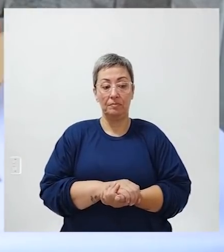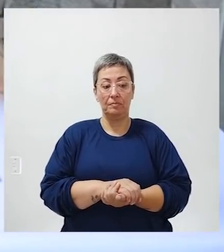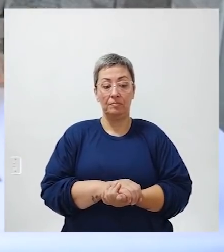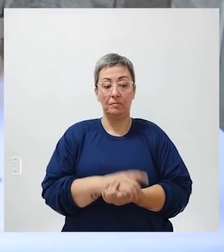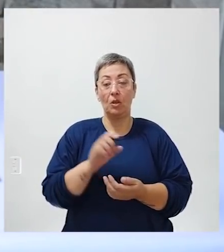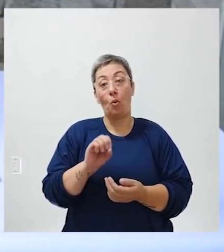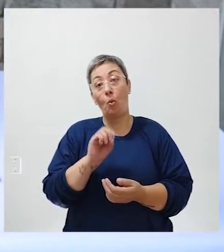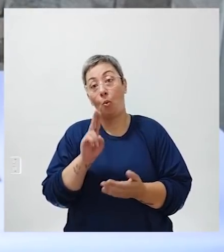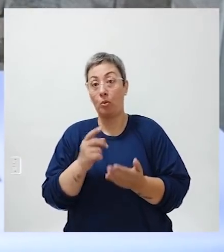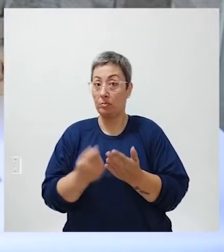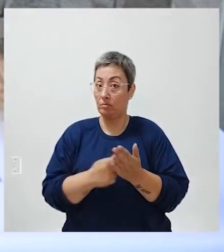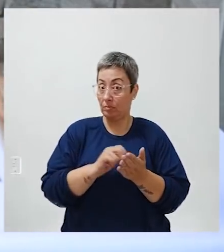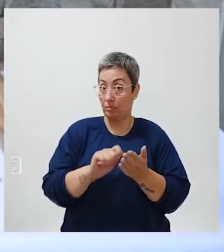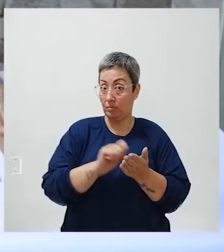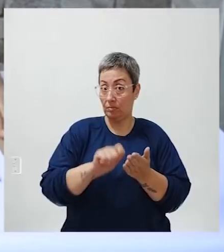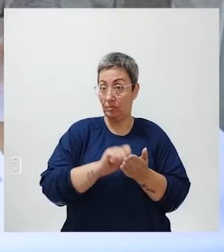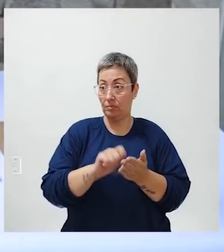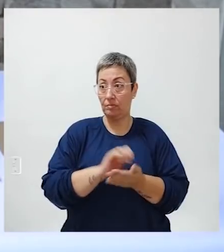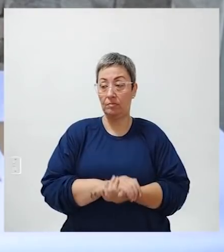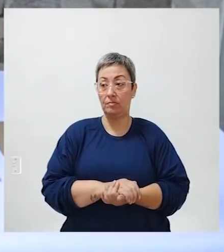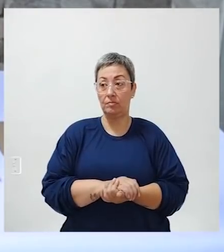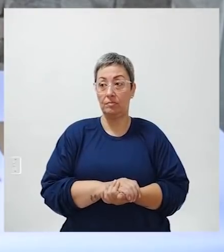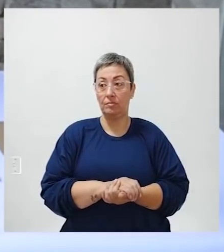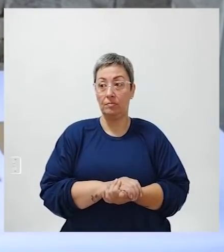a figura ou a escrita.